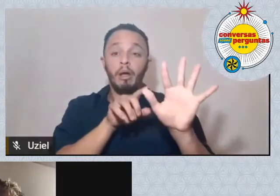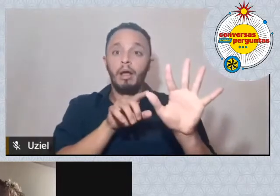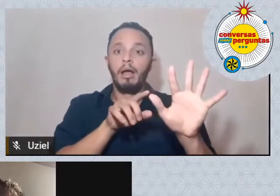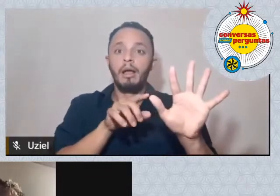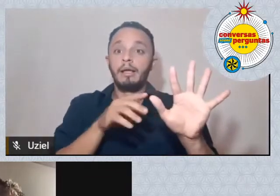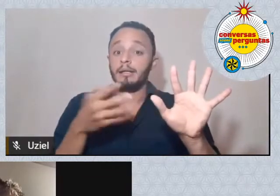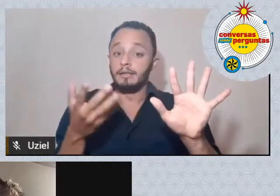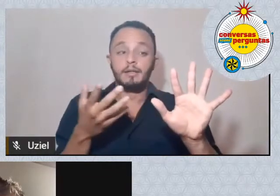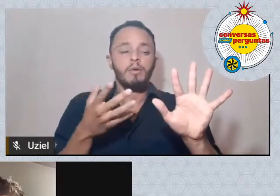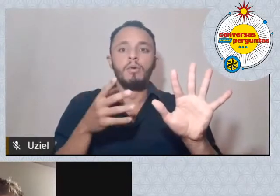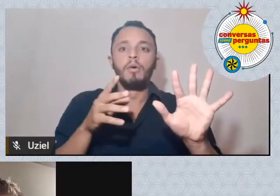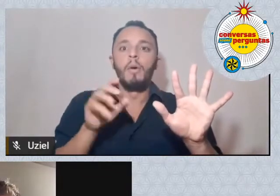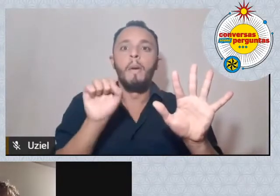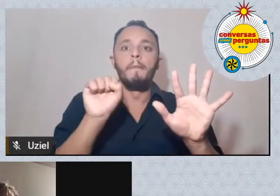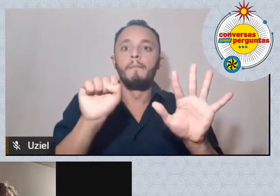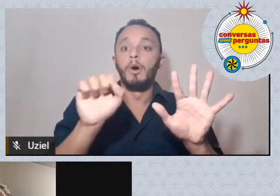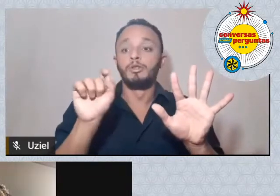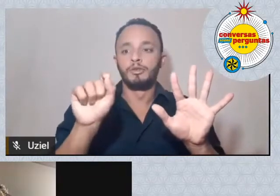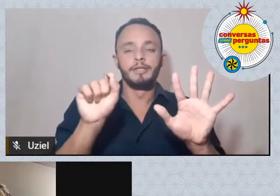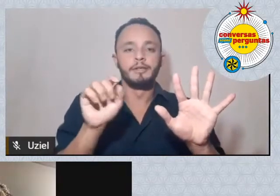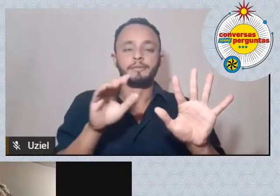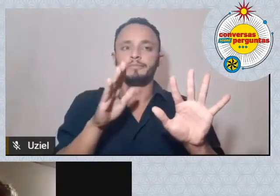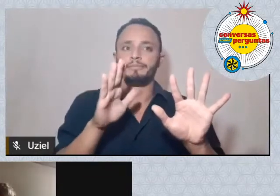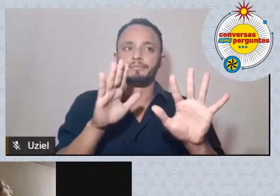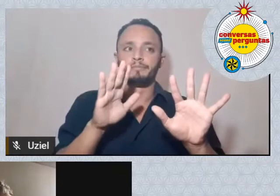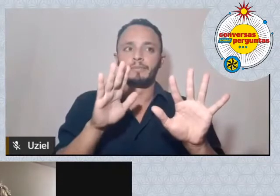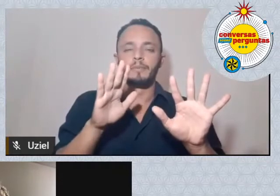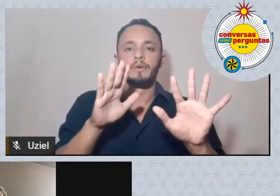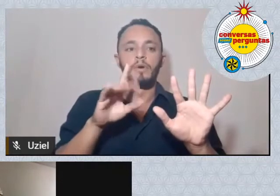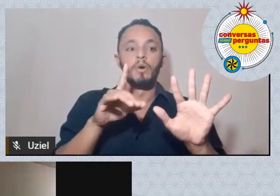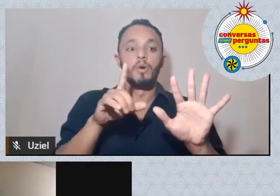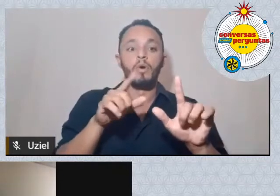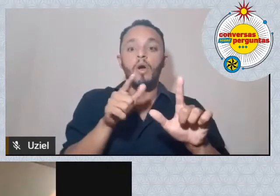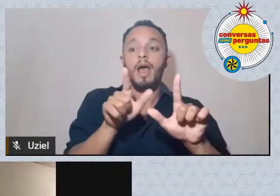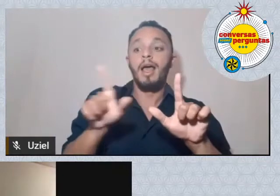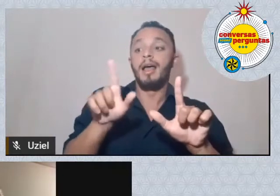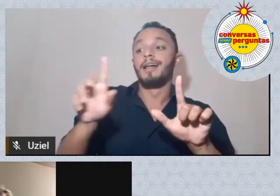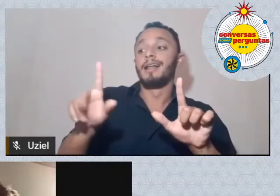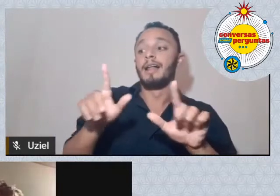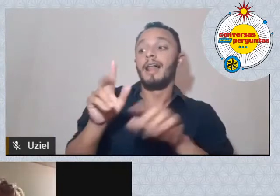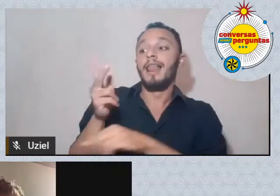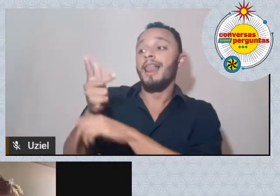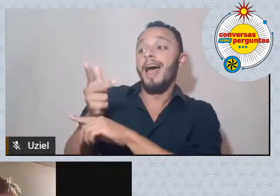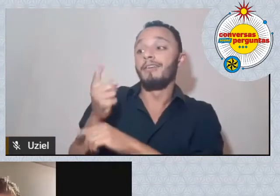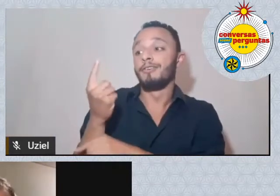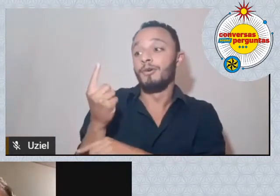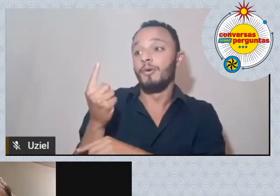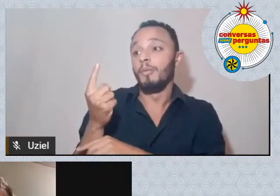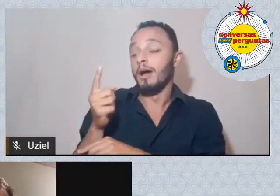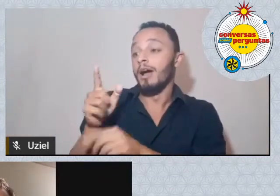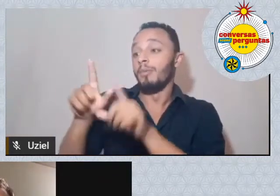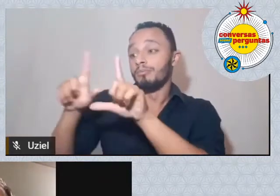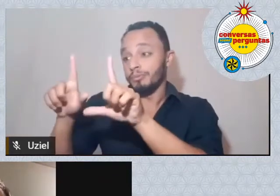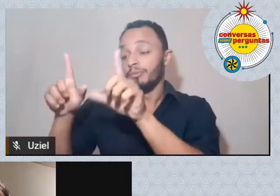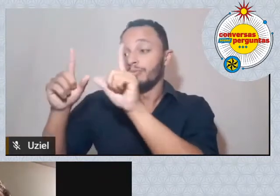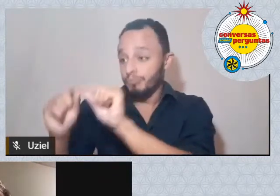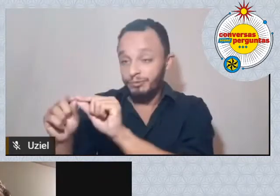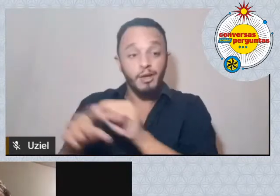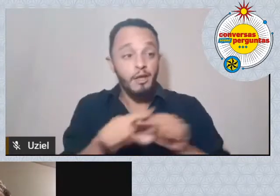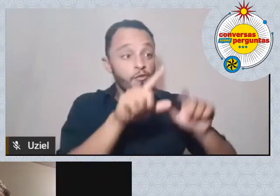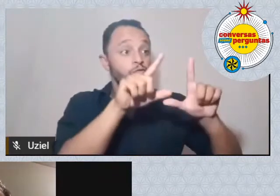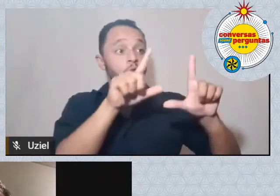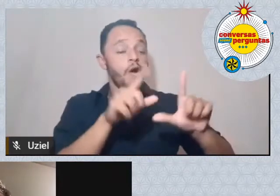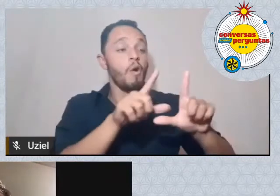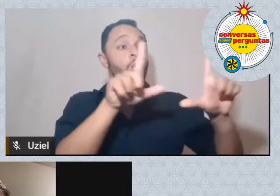o hiato. Opa, terminei a live, eu vou para outra. Terminei, eu entro na outra tela. E o que acontece? Eu perco o